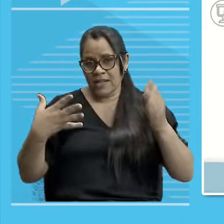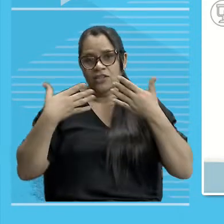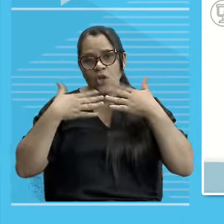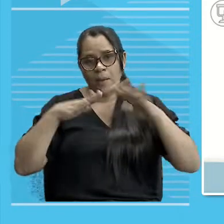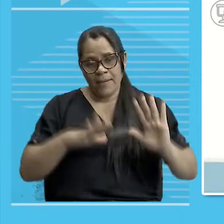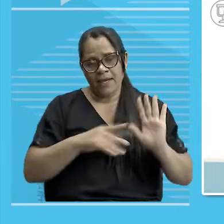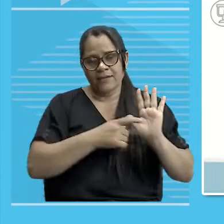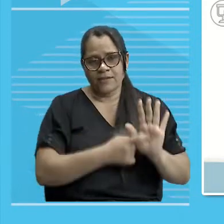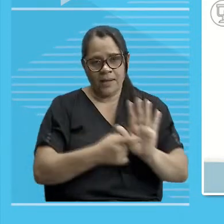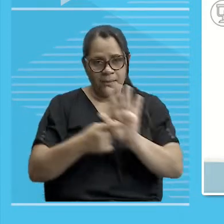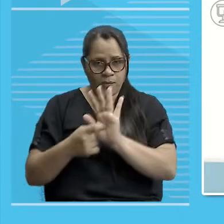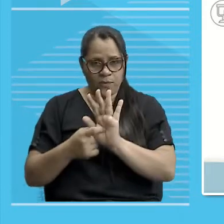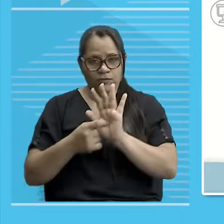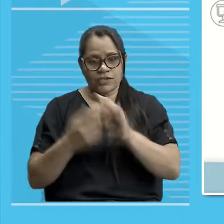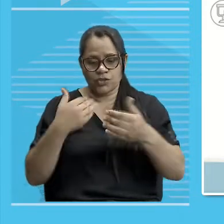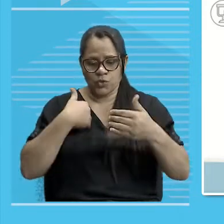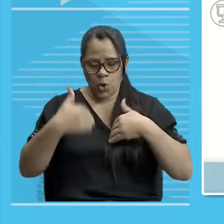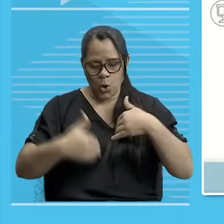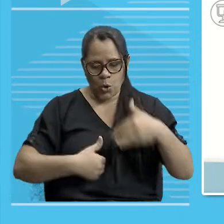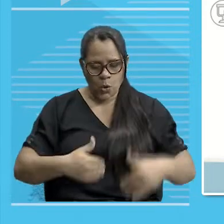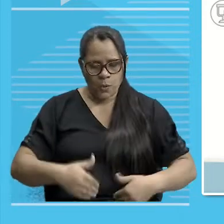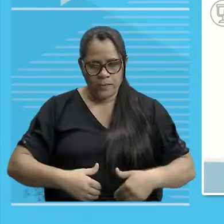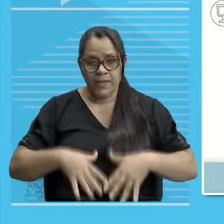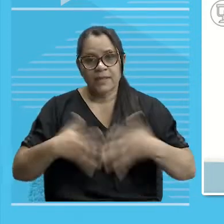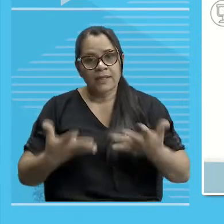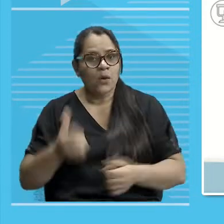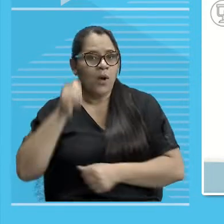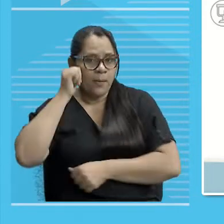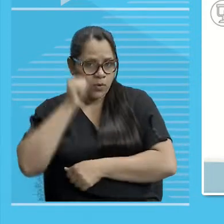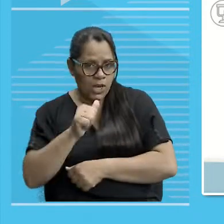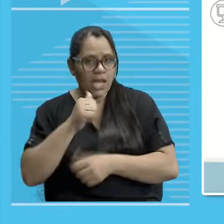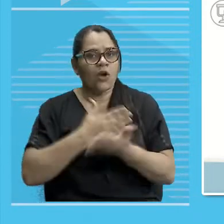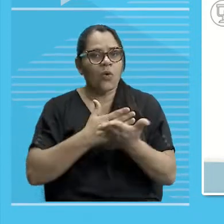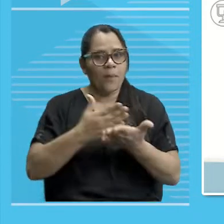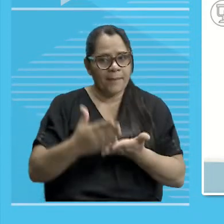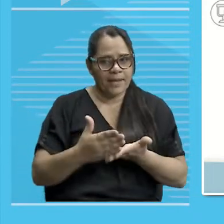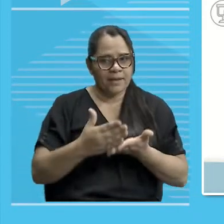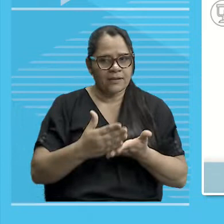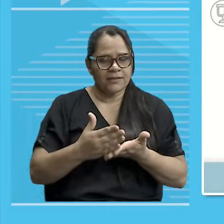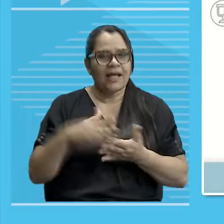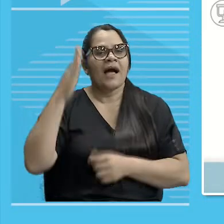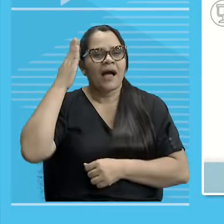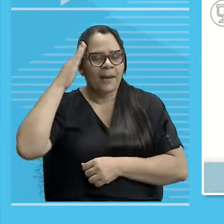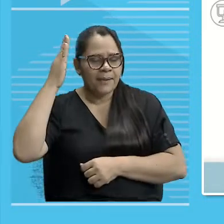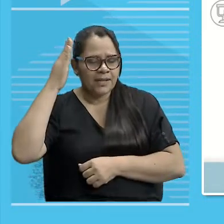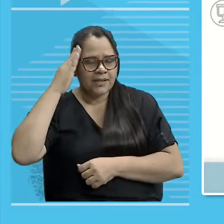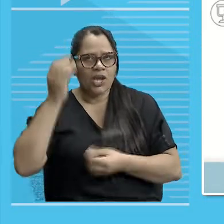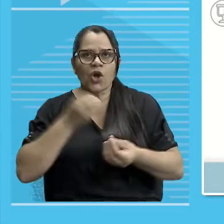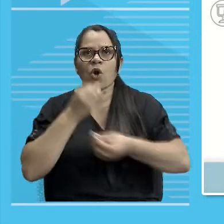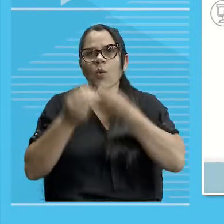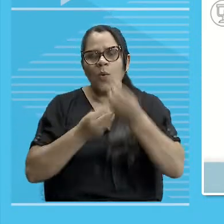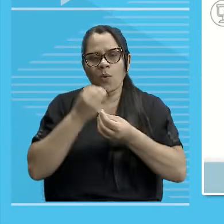aparecer. Tá? E aí a mulher vai começando a saber lidar com isso.